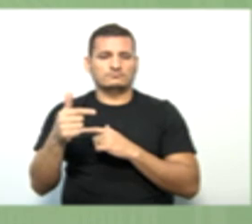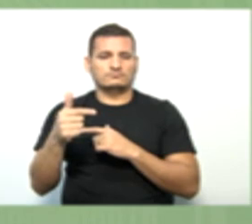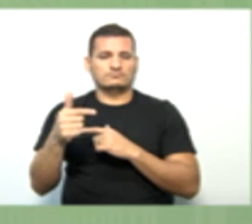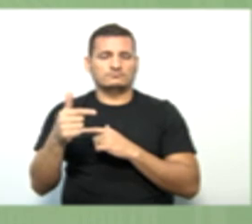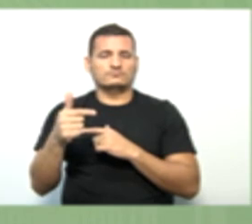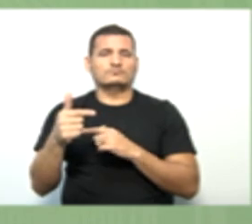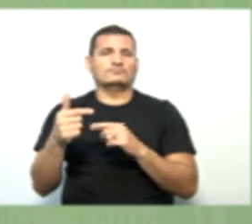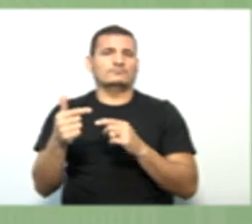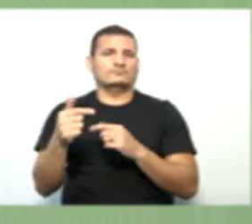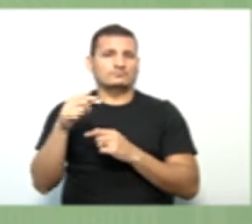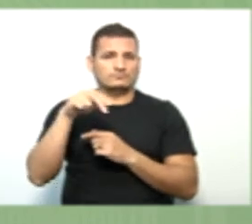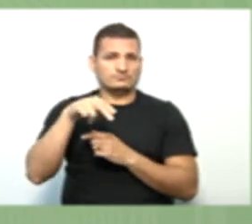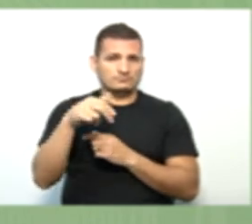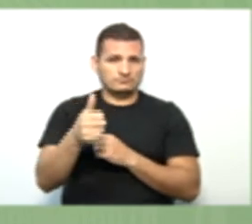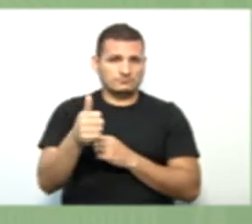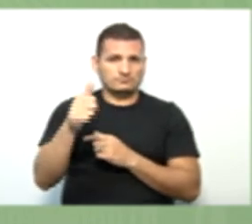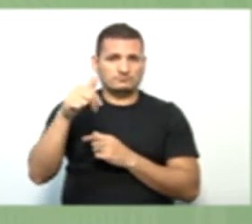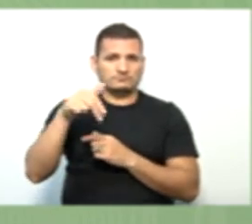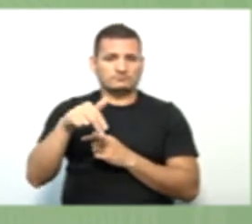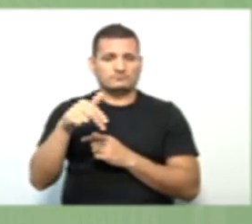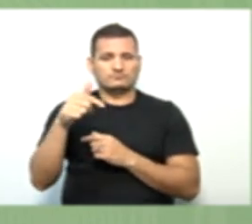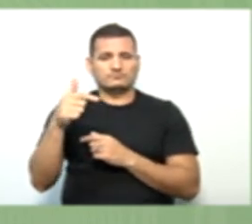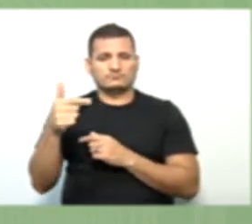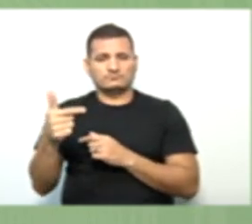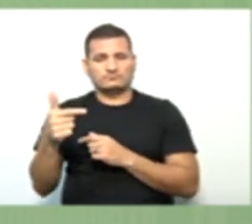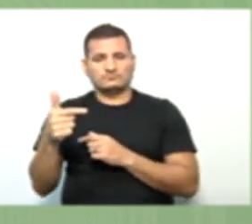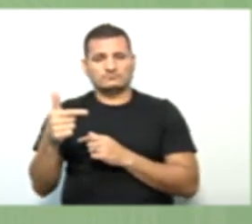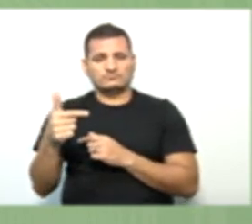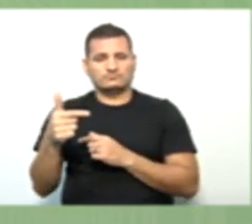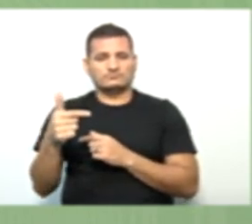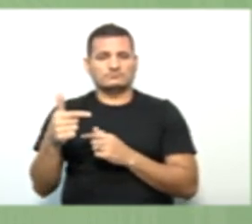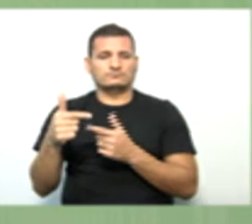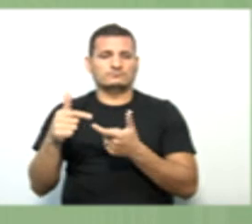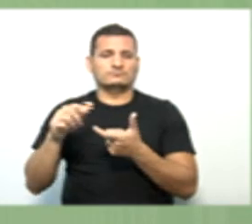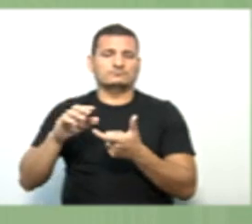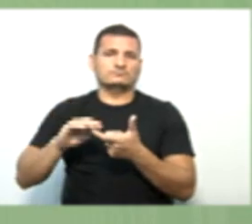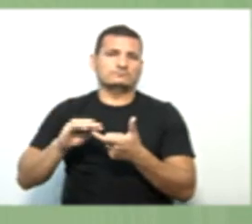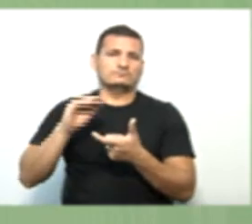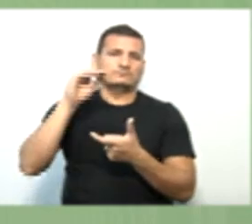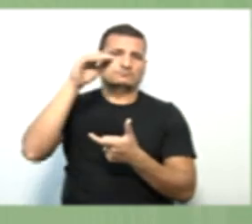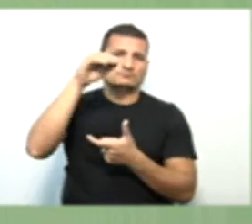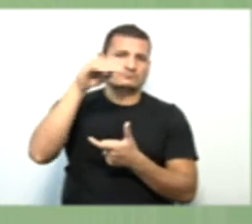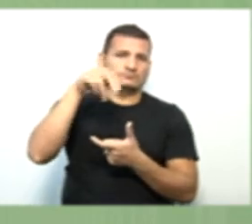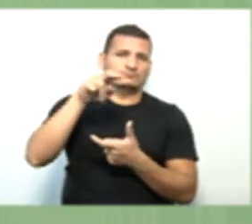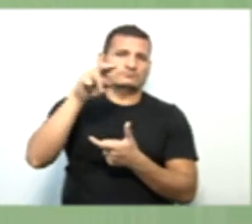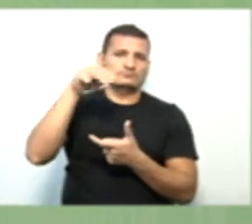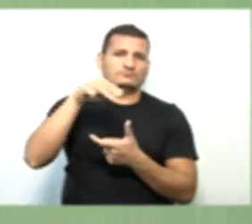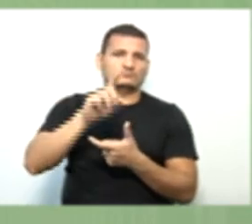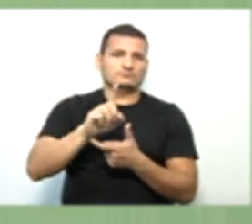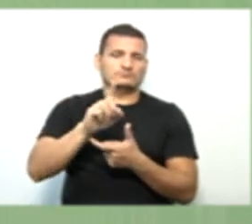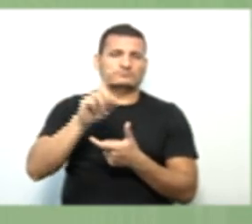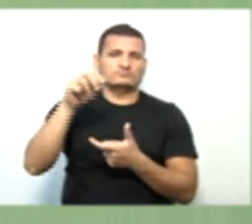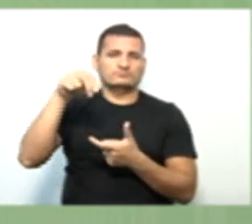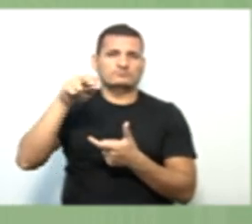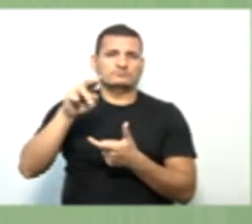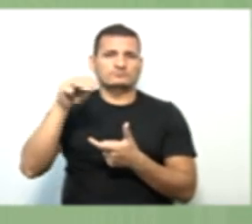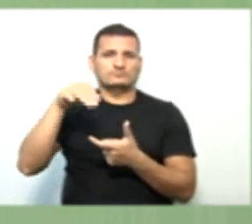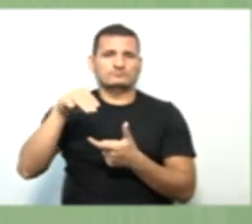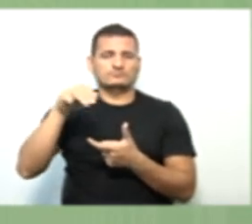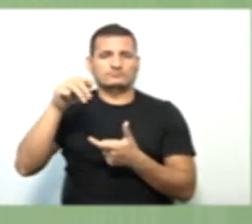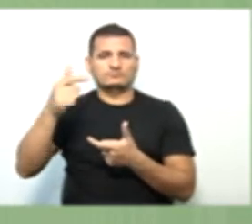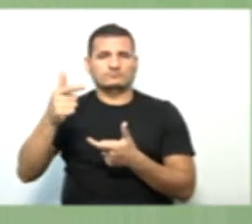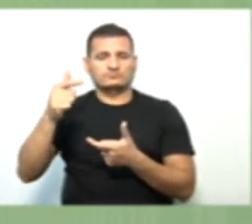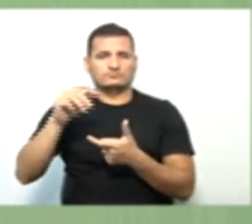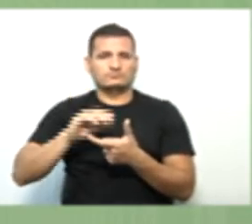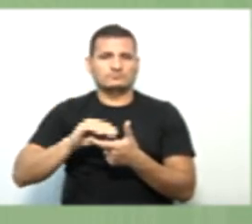ser copiados para dentro de num1 e para dentro de num2, certo?